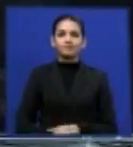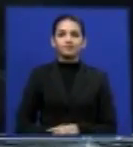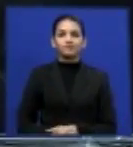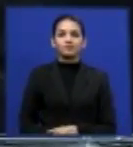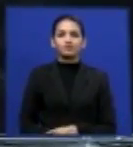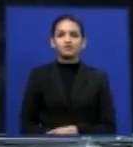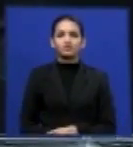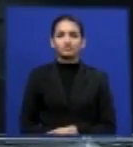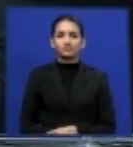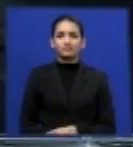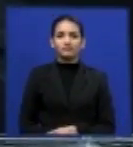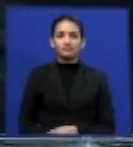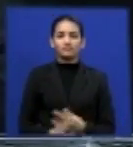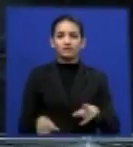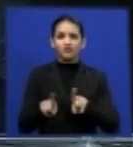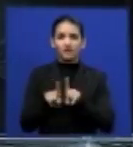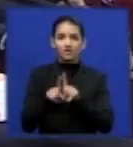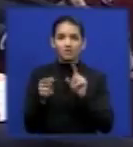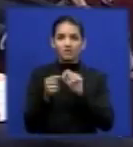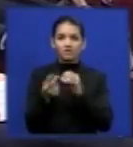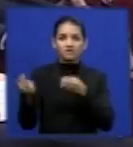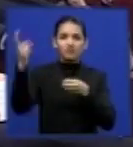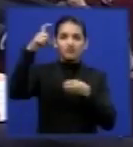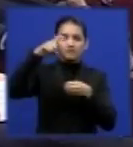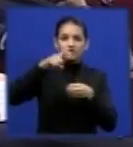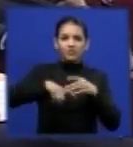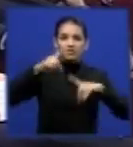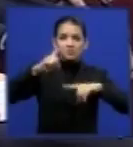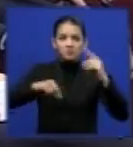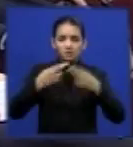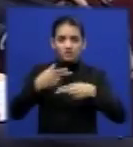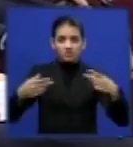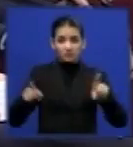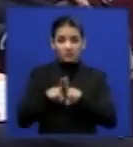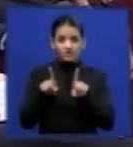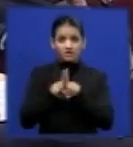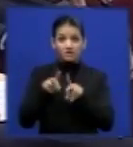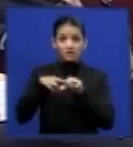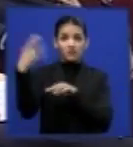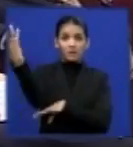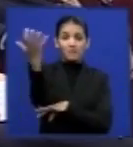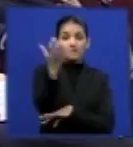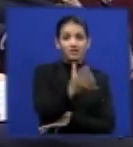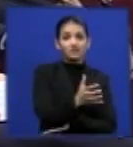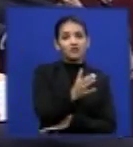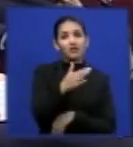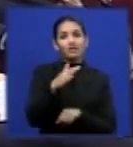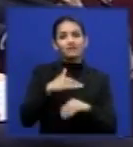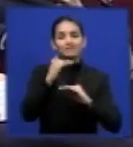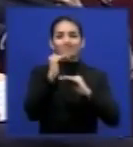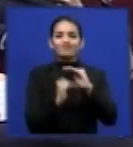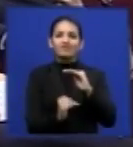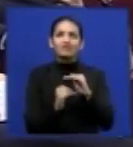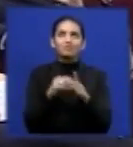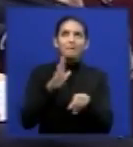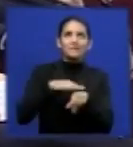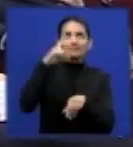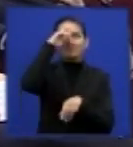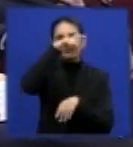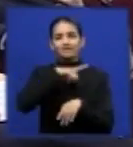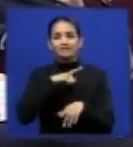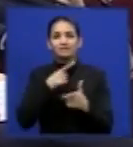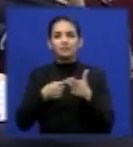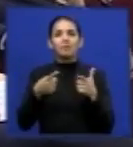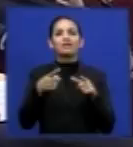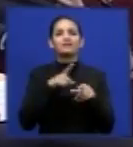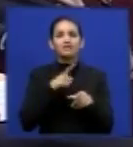A recuperação como matéria-prima, do ponto de vista ambiental, é o método menos arriscado para o meio ambiente, mas também